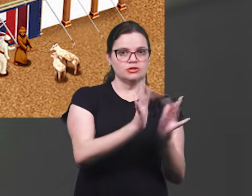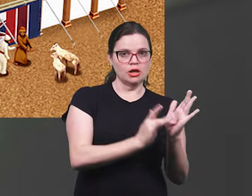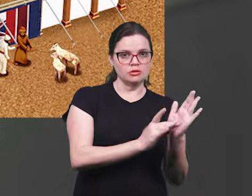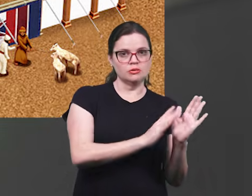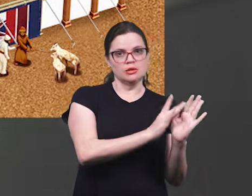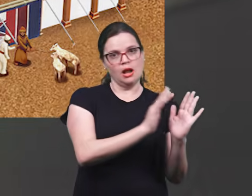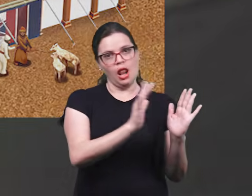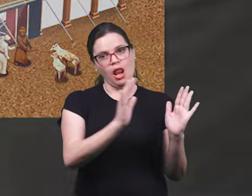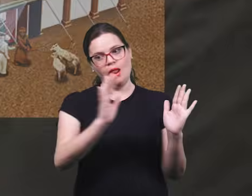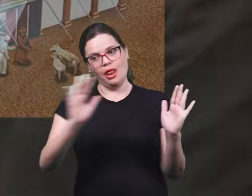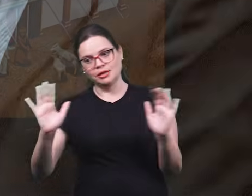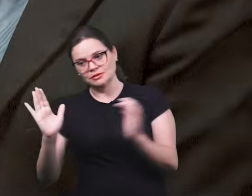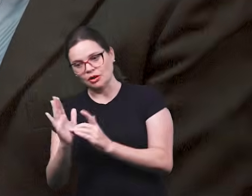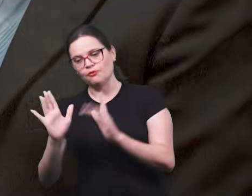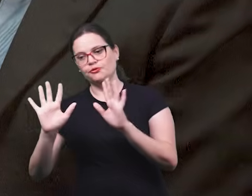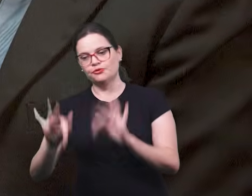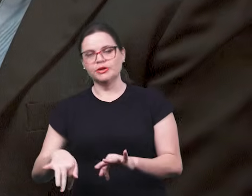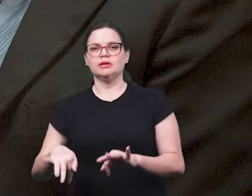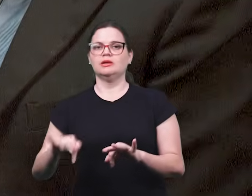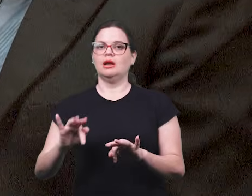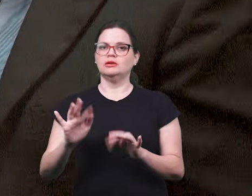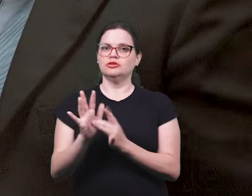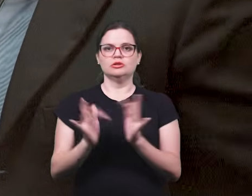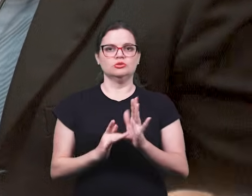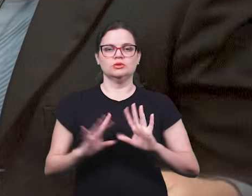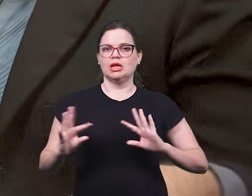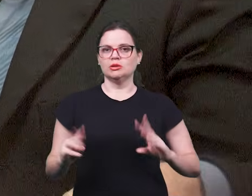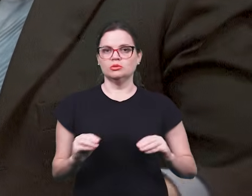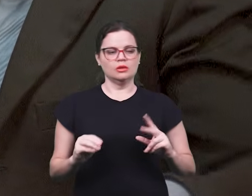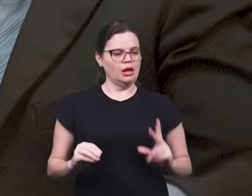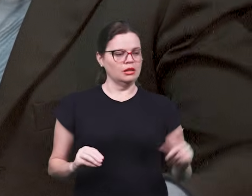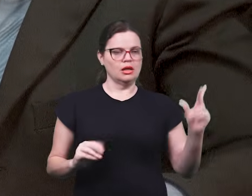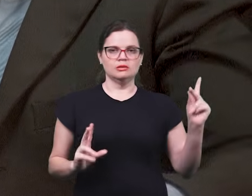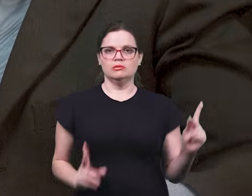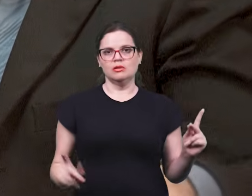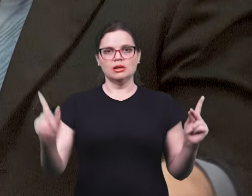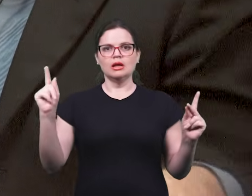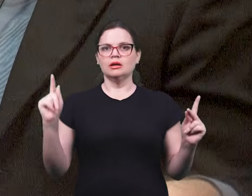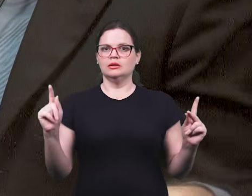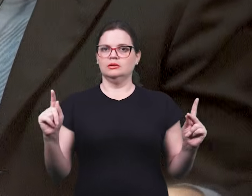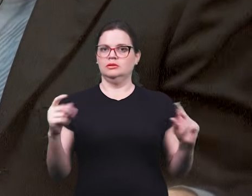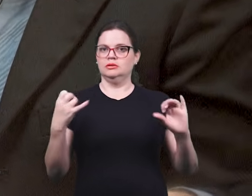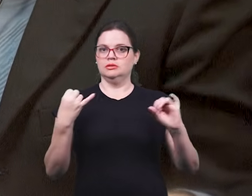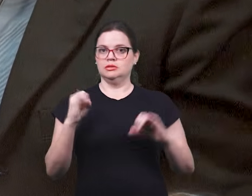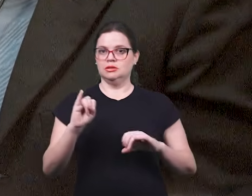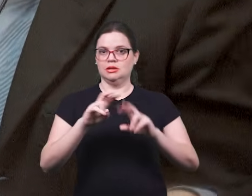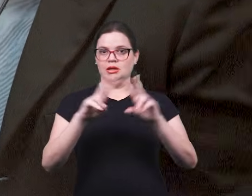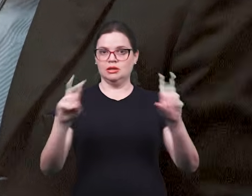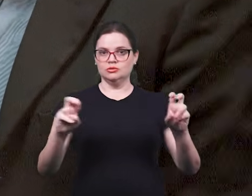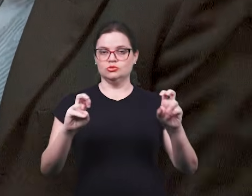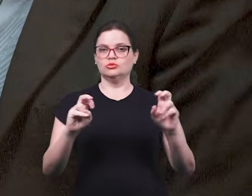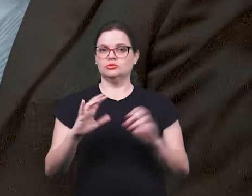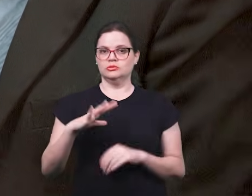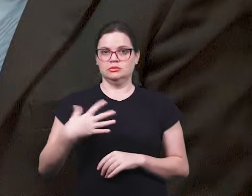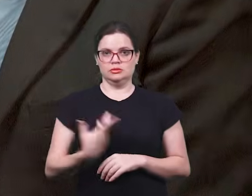Jesus. Ele é o alfa e o ômega. É tudo, quando você fala de salvação, o tabernáculo está falando dessa salvação que